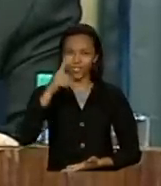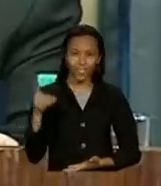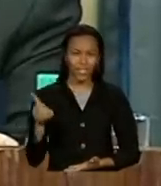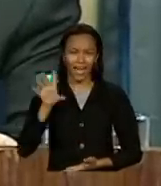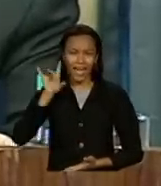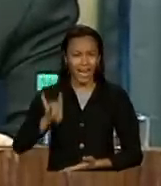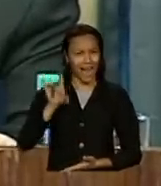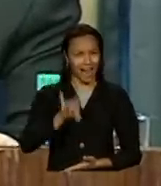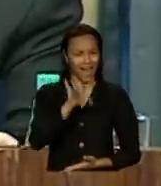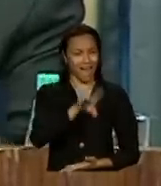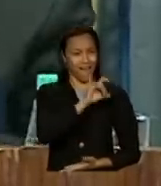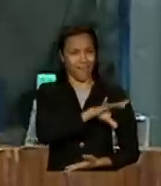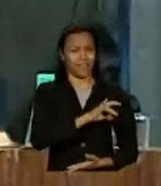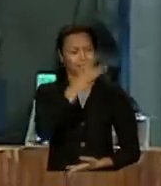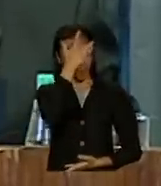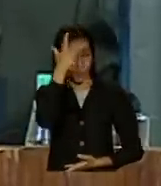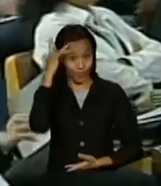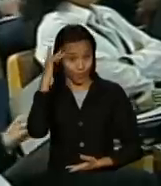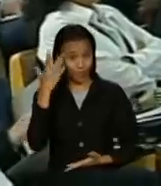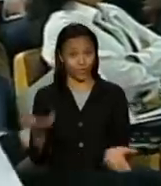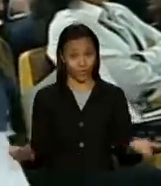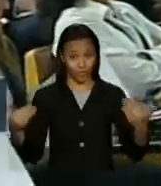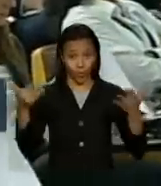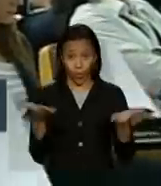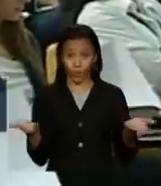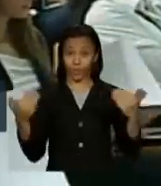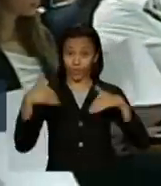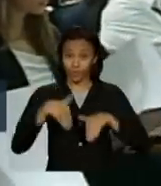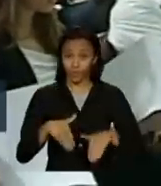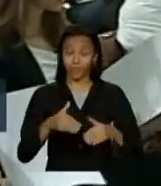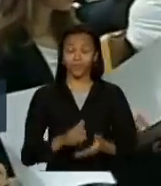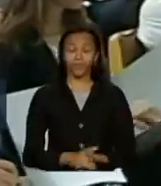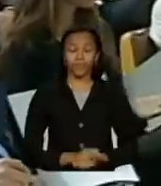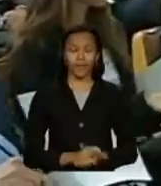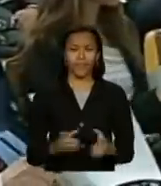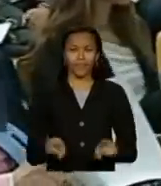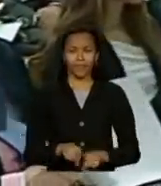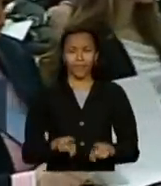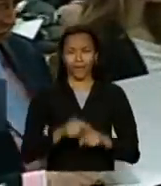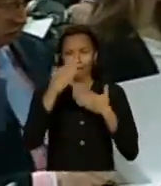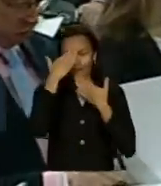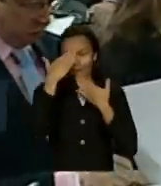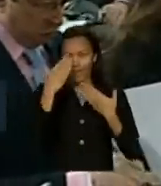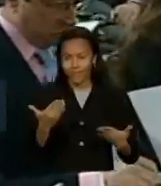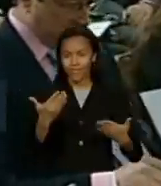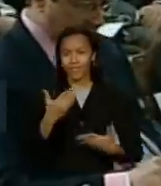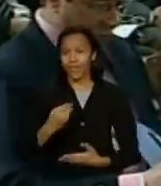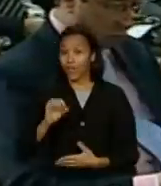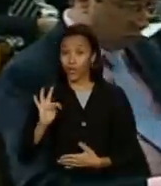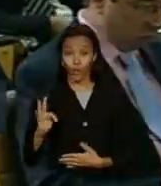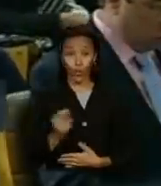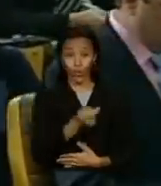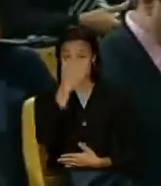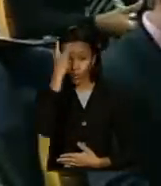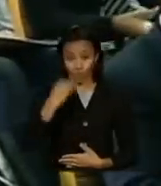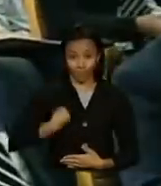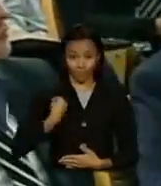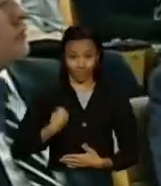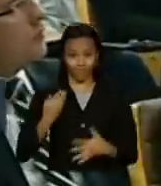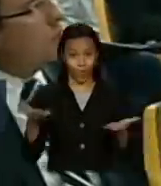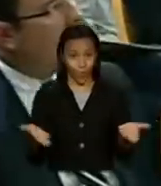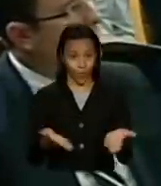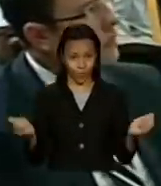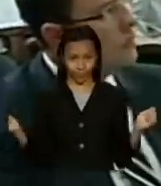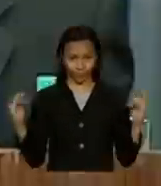cada uma e a cada um dos senhores e senhoras agradecer a presença de todos vocês aqui nesse momento